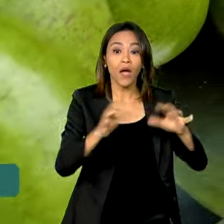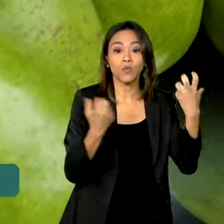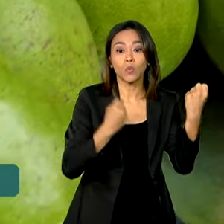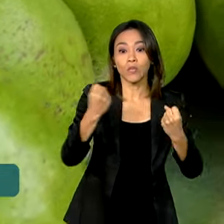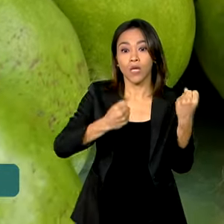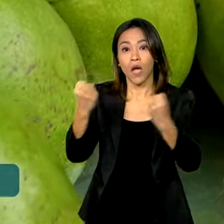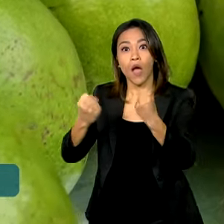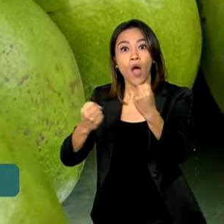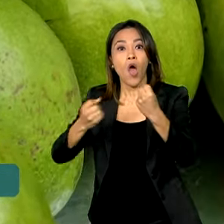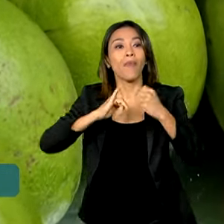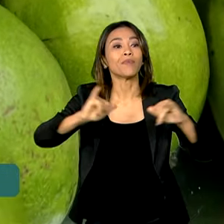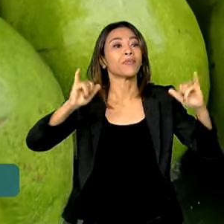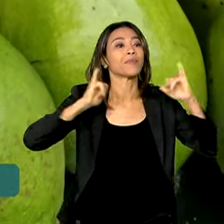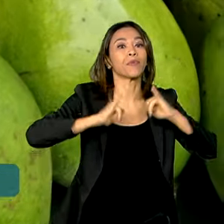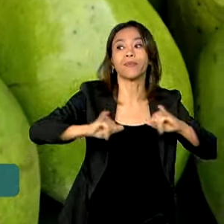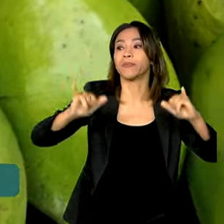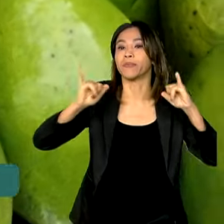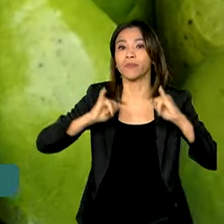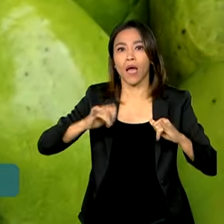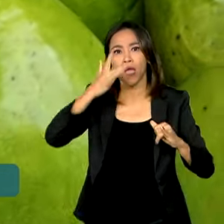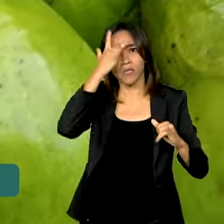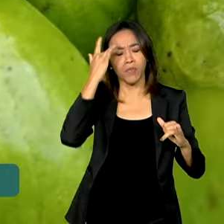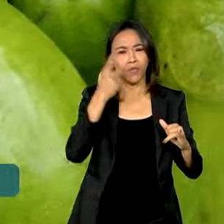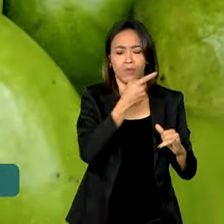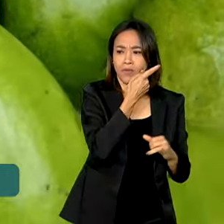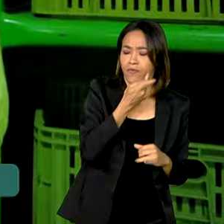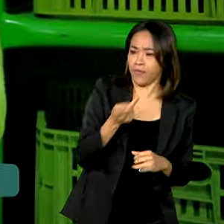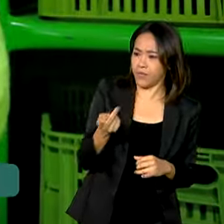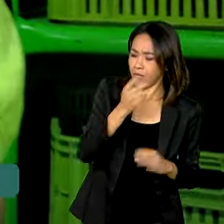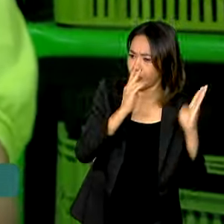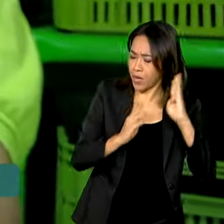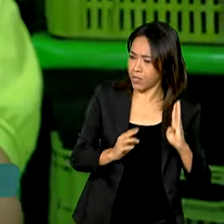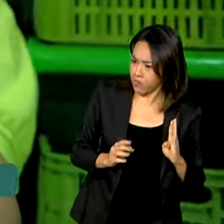o que chama a atenção dos brasileiros que vêm visitar o país.